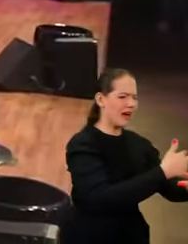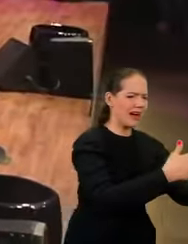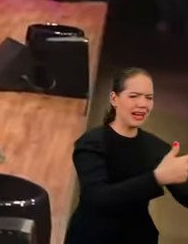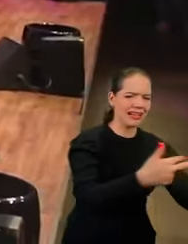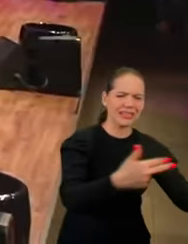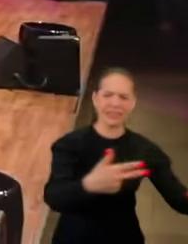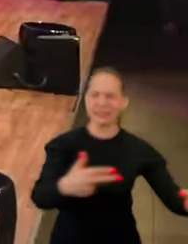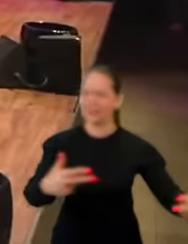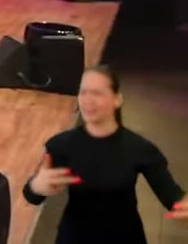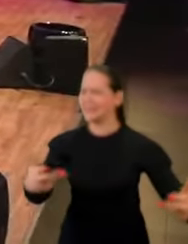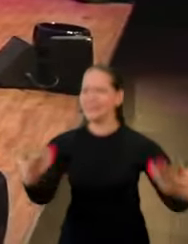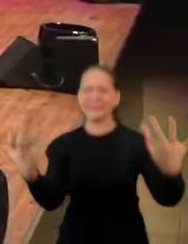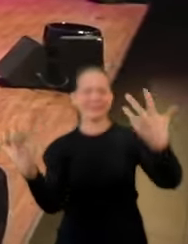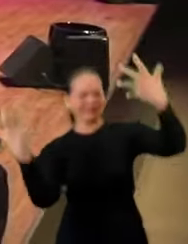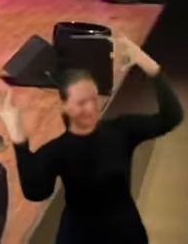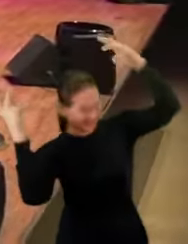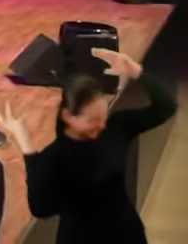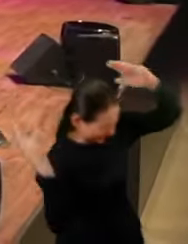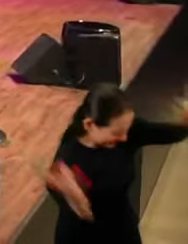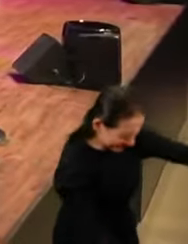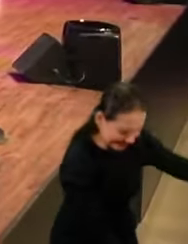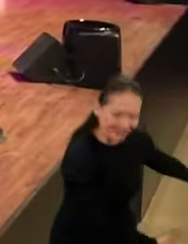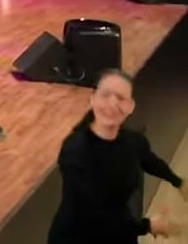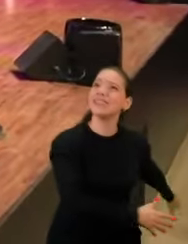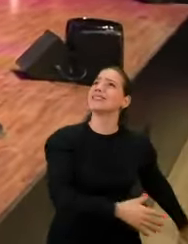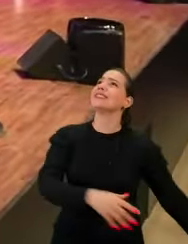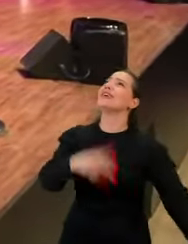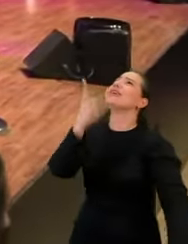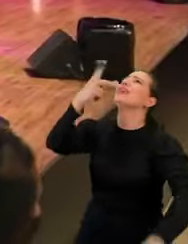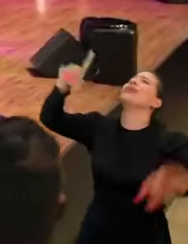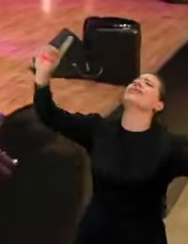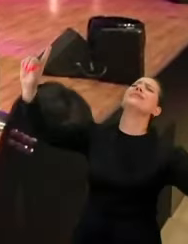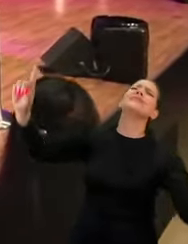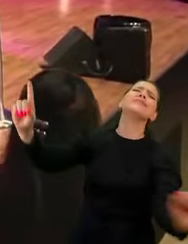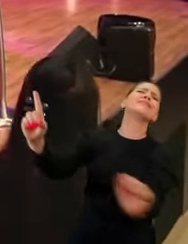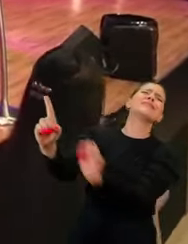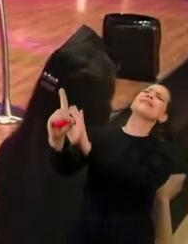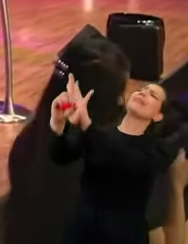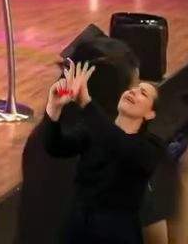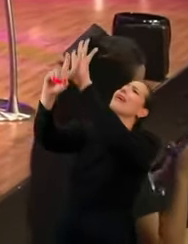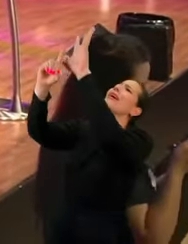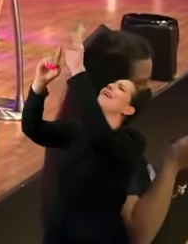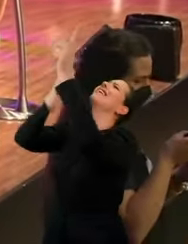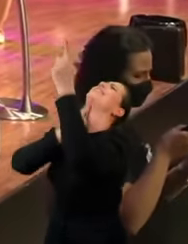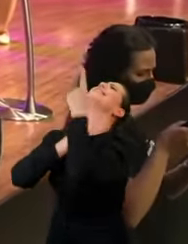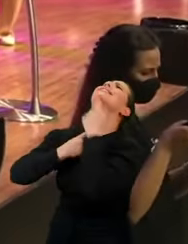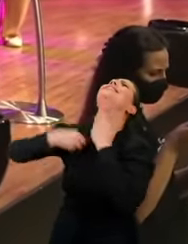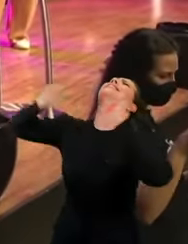Queremos tua glória, tua glória.